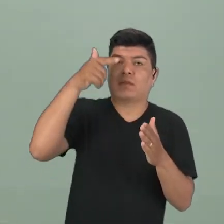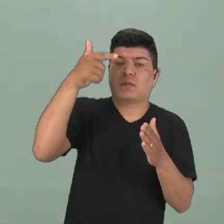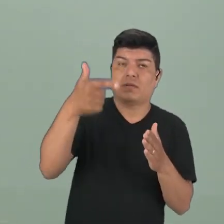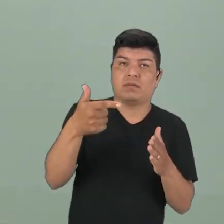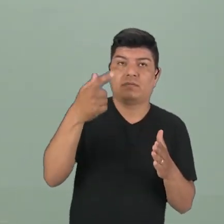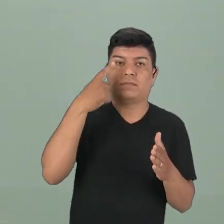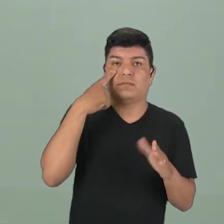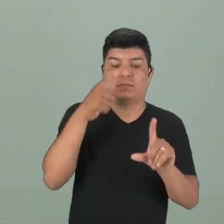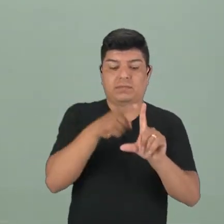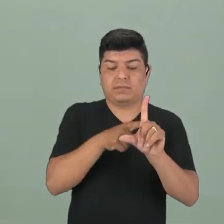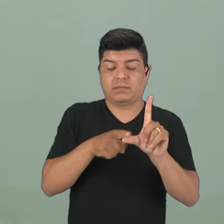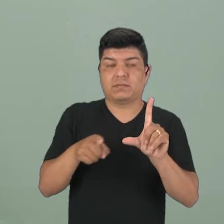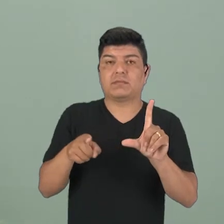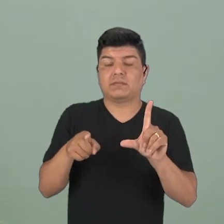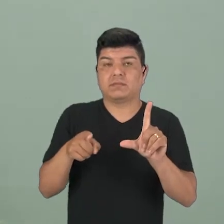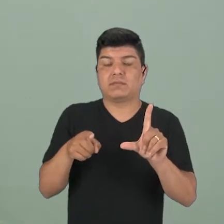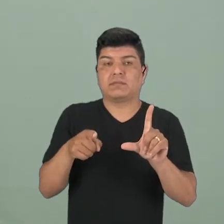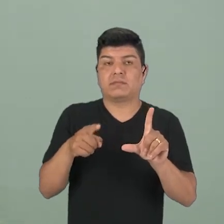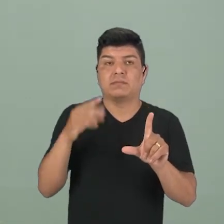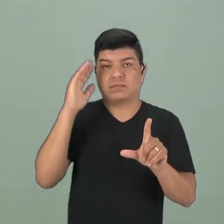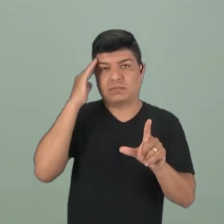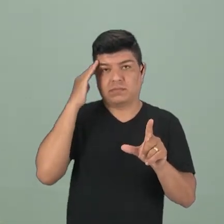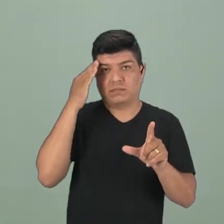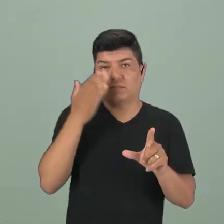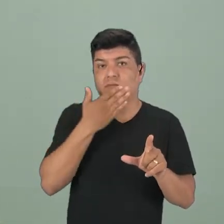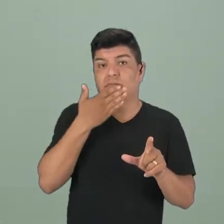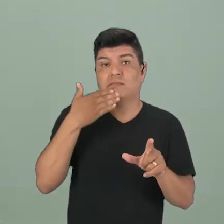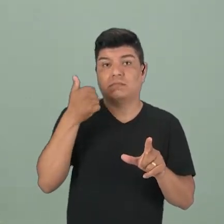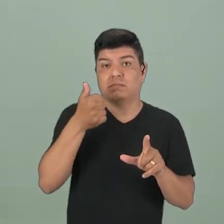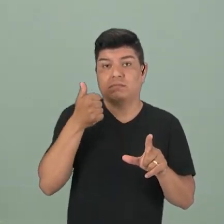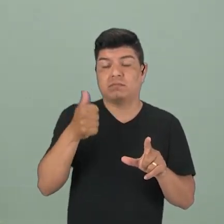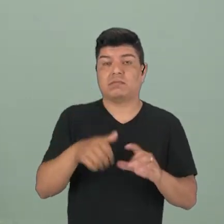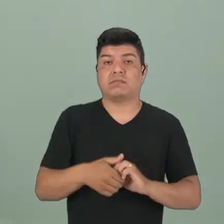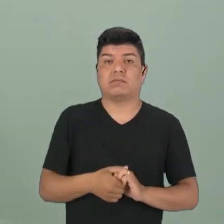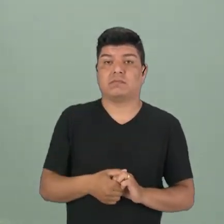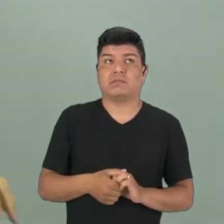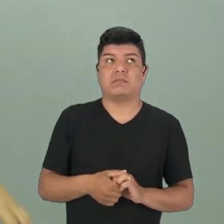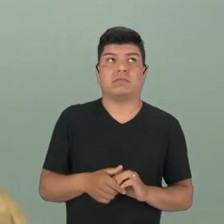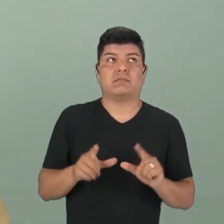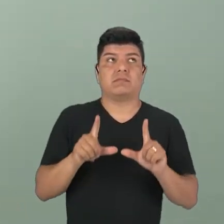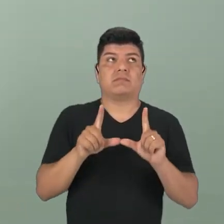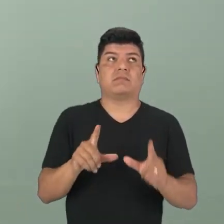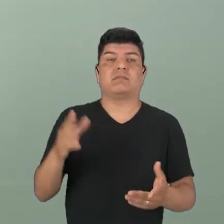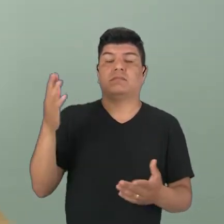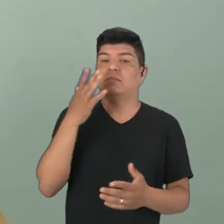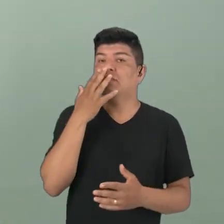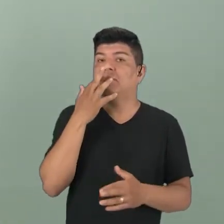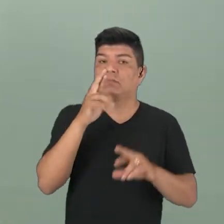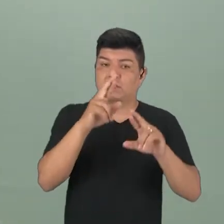ó, vamos aqui para minha régua aqui no quadro para vocês entenderem melhor, tá? Vou pegar essa régua aqui no quadro. Vou pegar cores